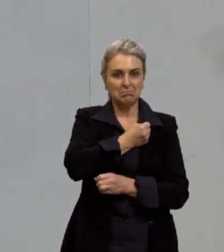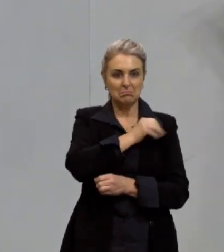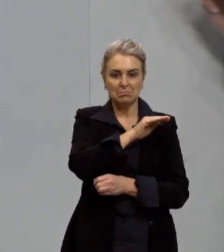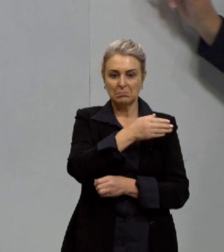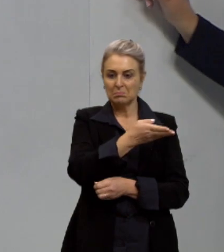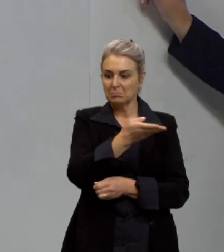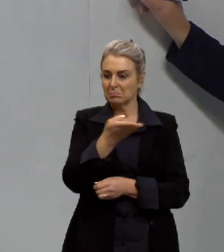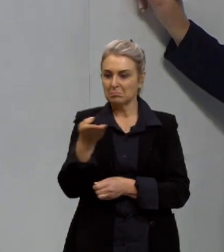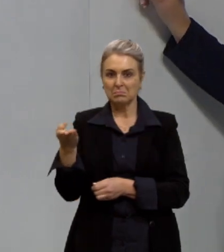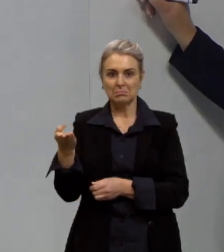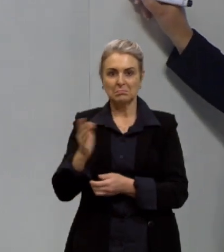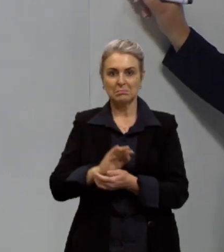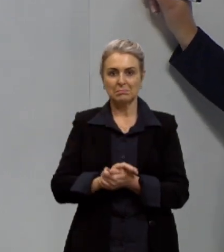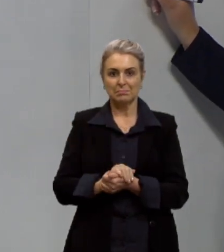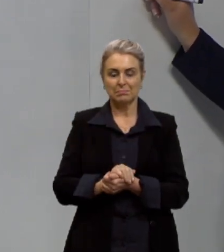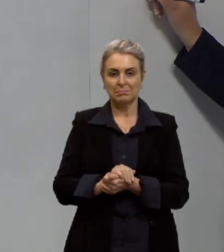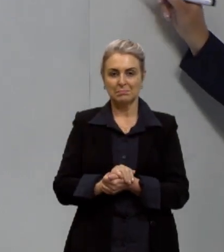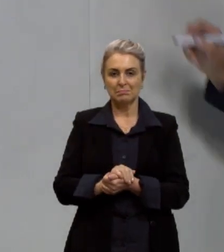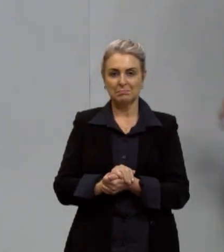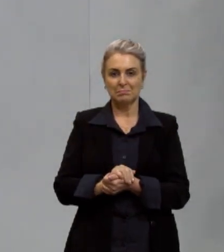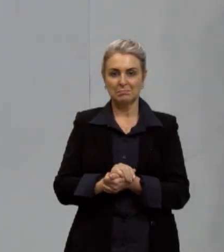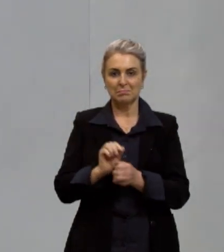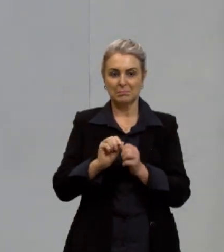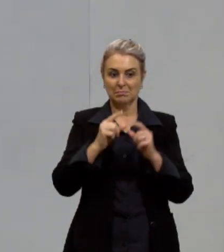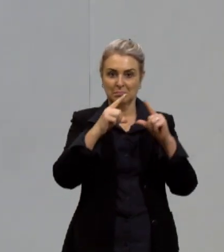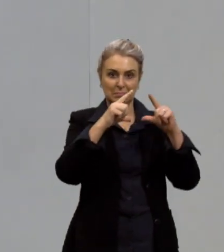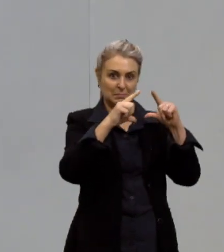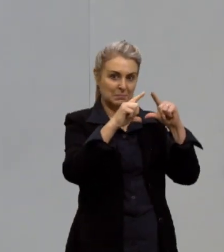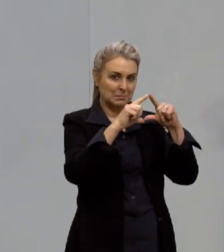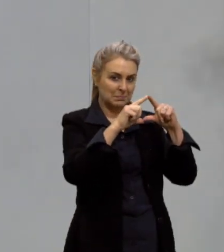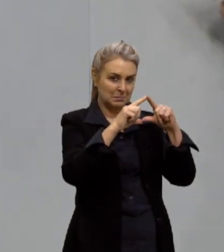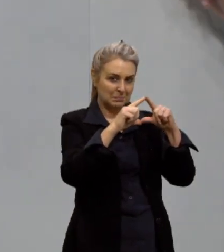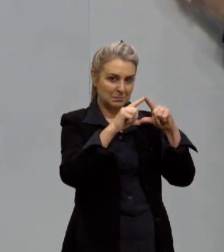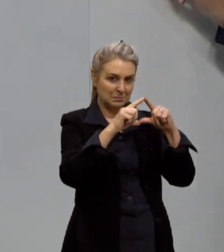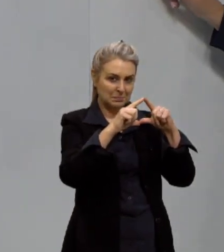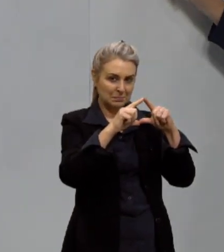Agora, resolvemos o delta, tá?